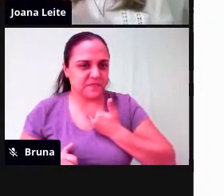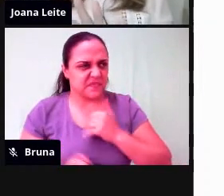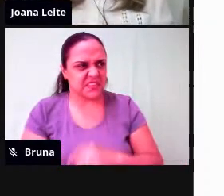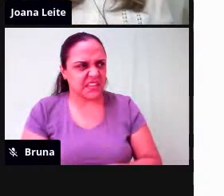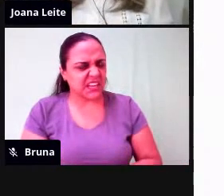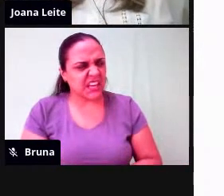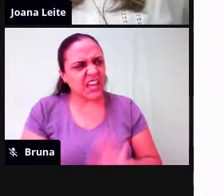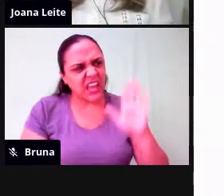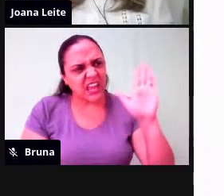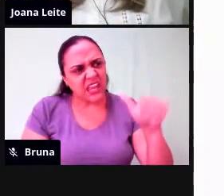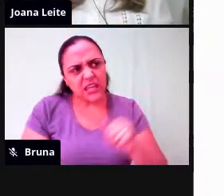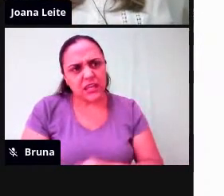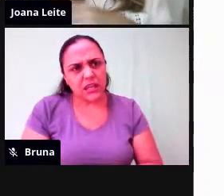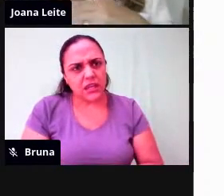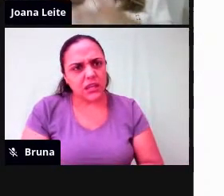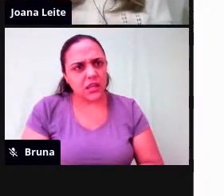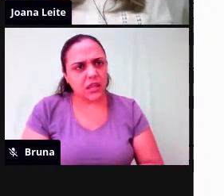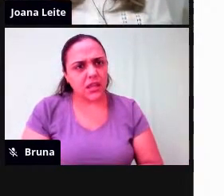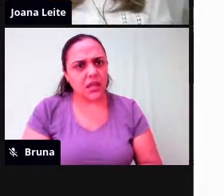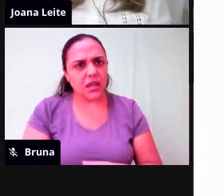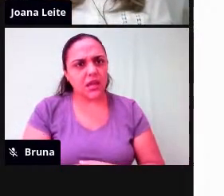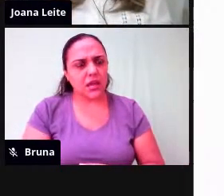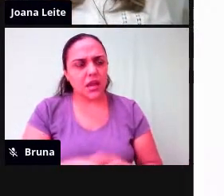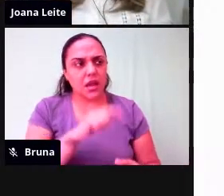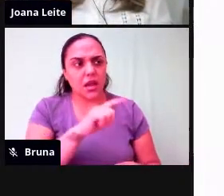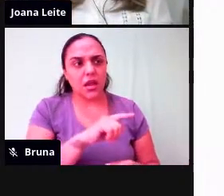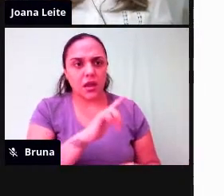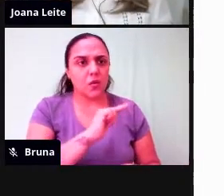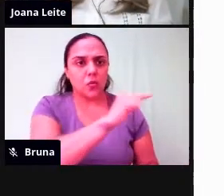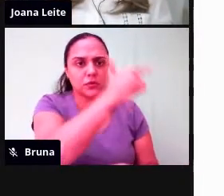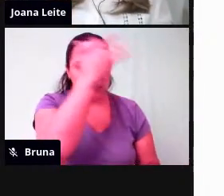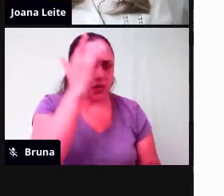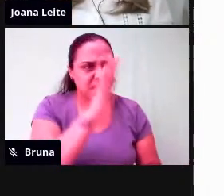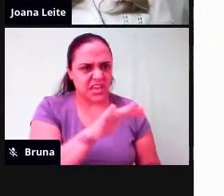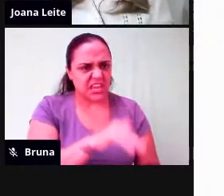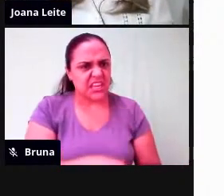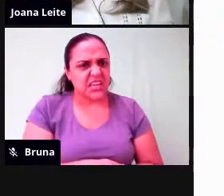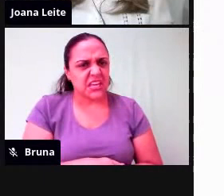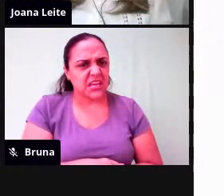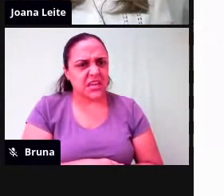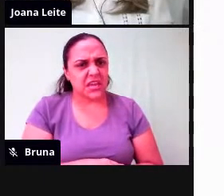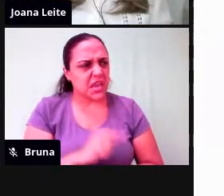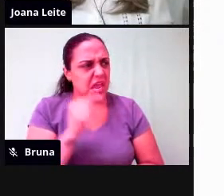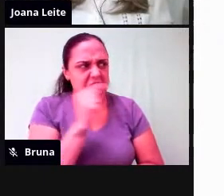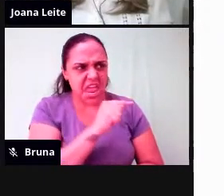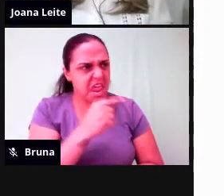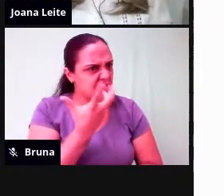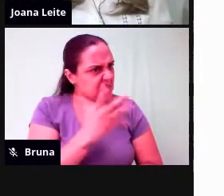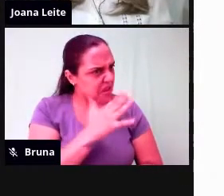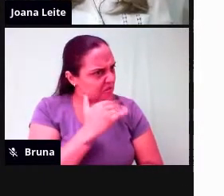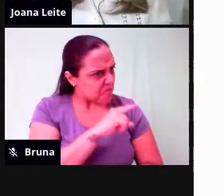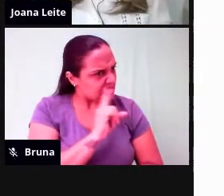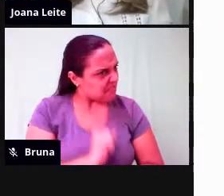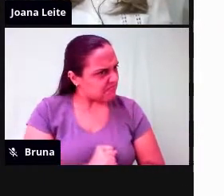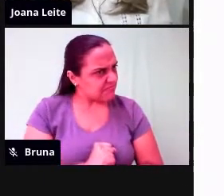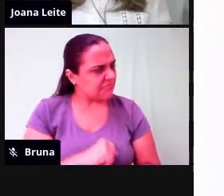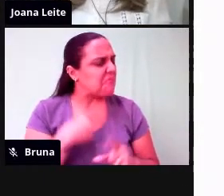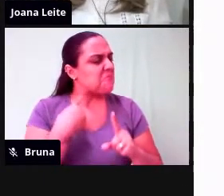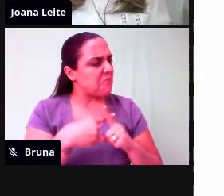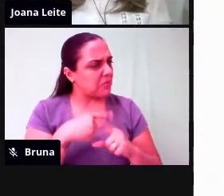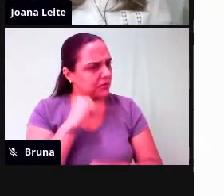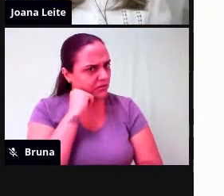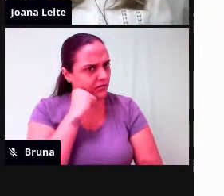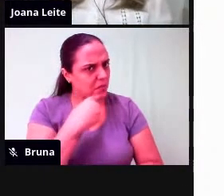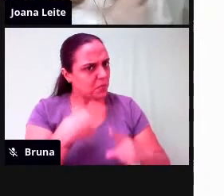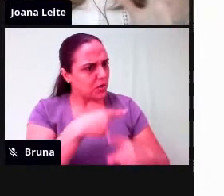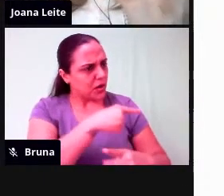tem... Não é meu filho, nesse caso, é um paciente. Ele disse assim, e ele tem seletividade? Eu nunca pensei nisso. Ele é tão